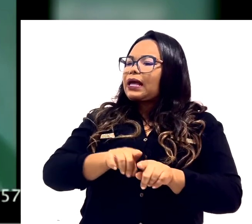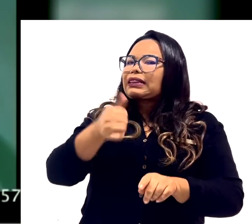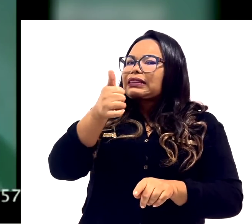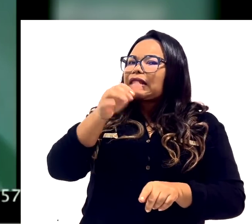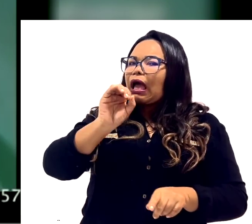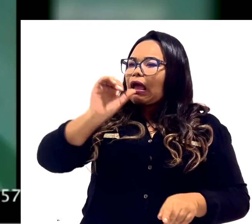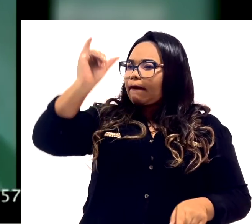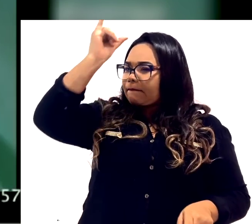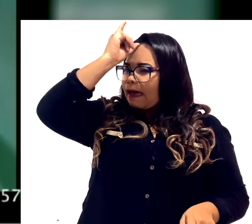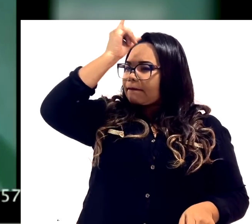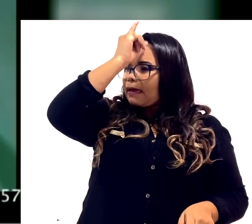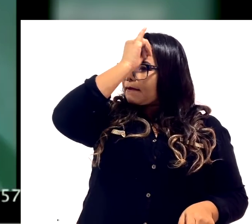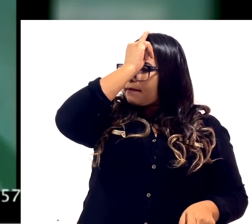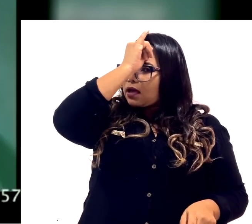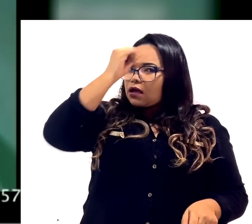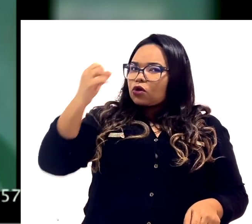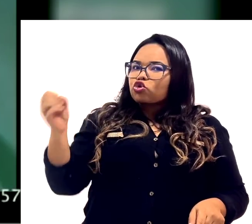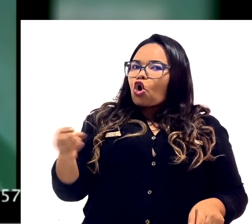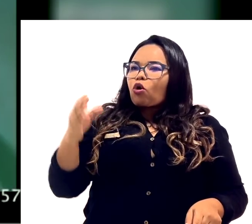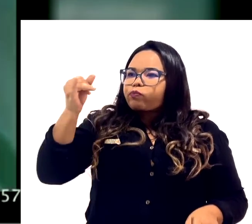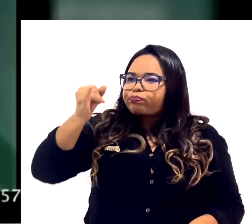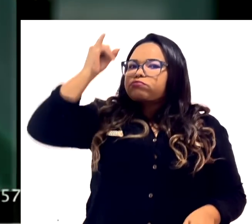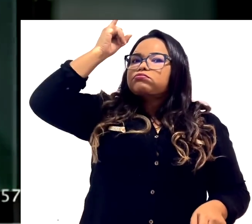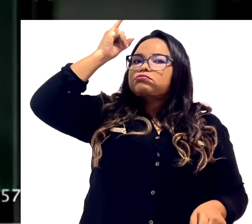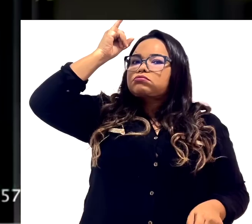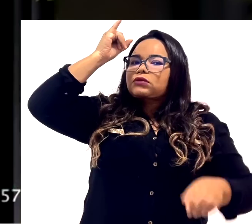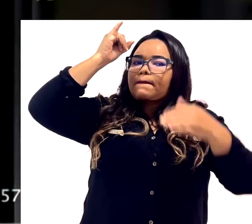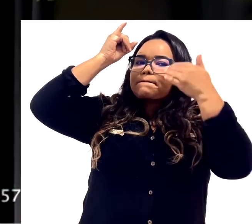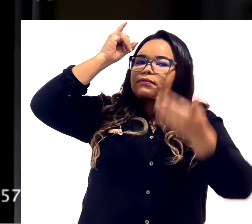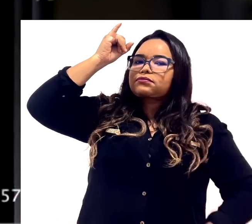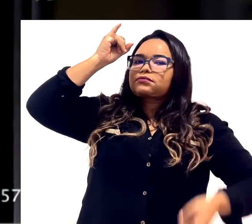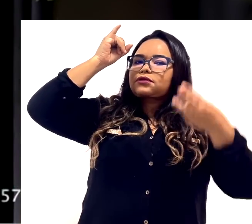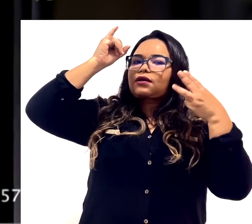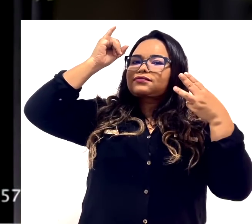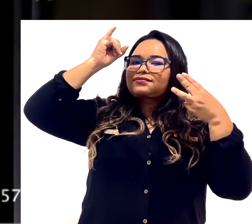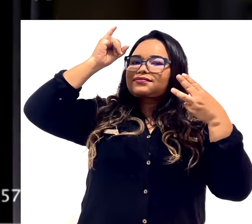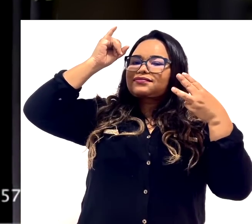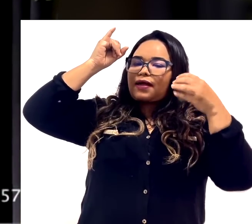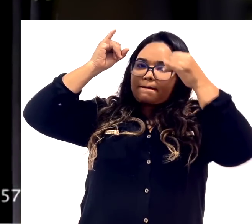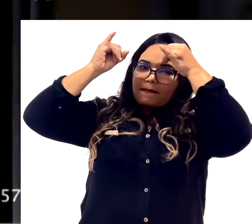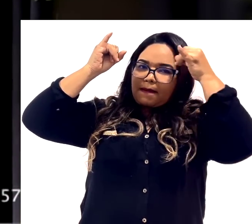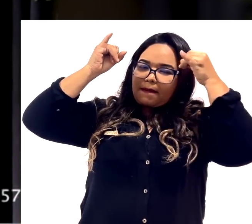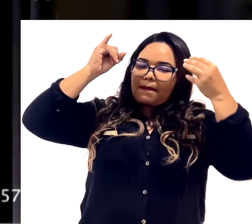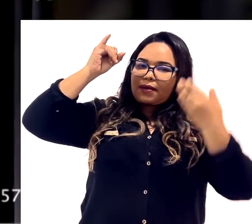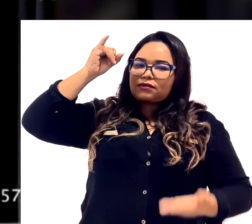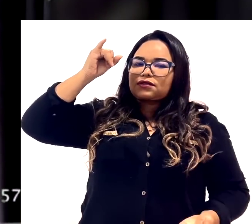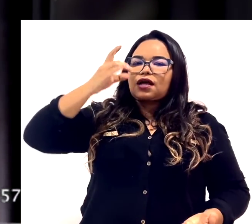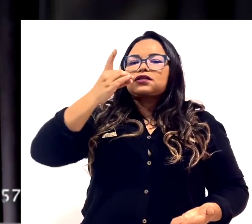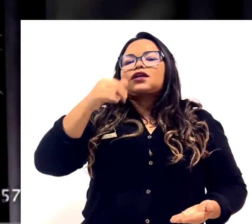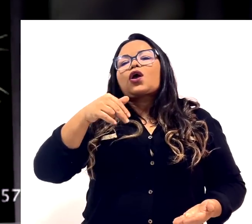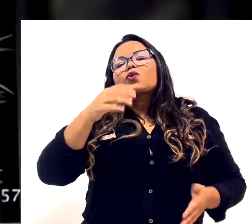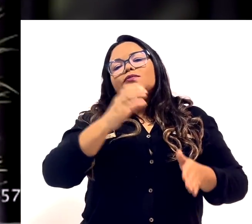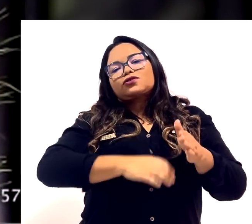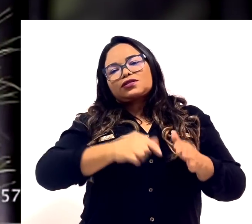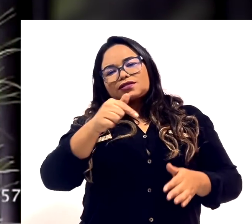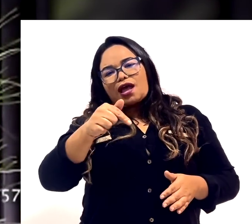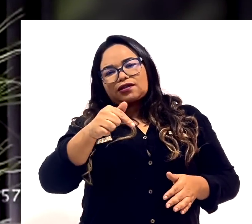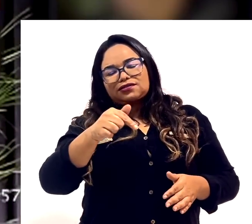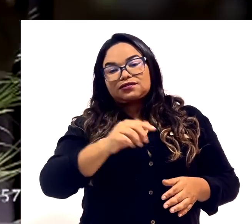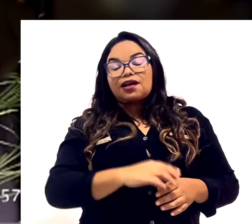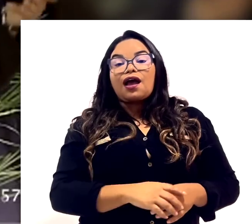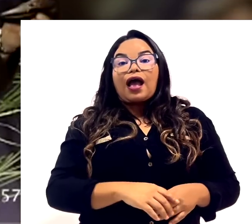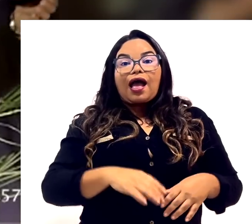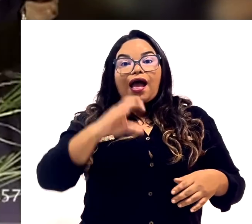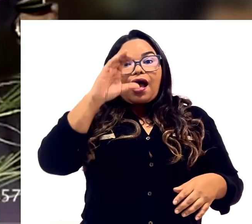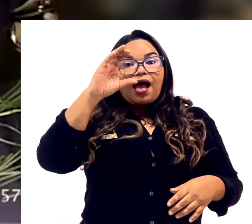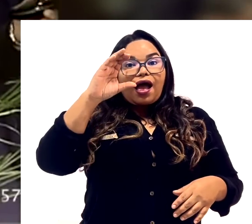na cabeça, e do outro que subiu, e diante do qual caíram 3. Daniel 7, 19 e 20. Sim, Roma alega que os